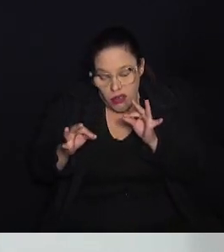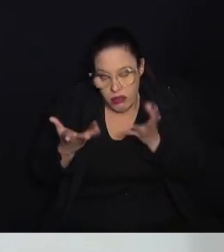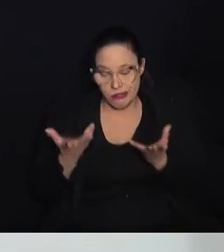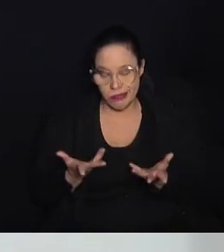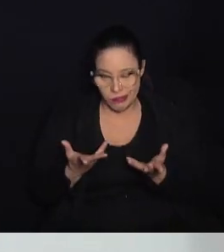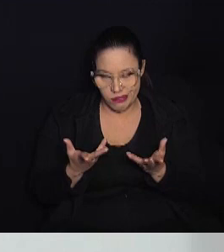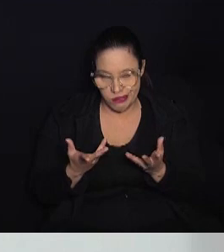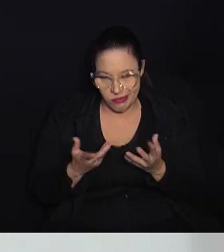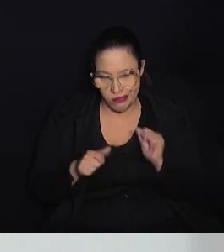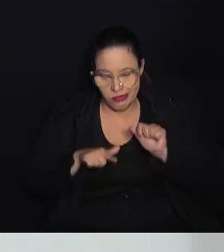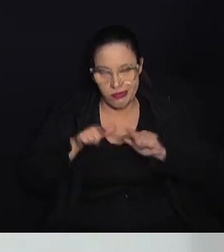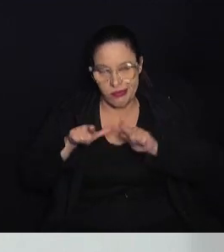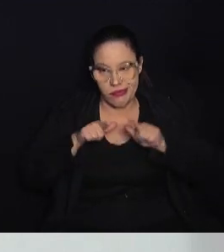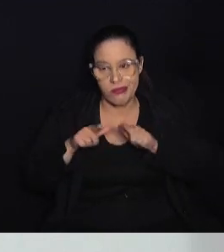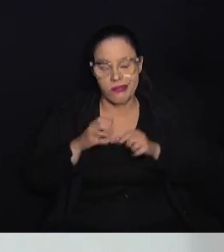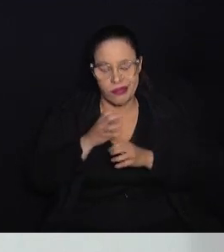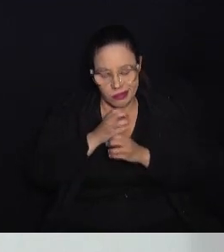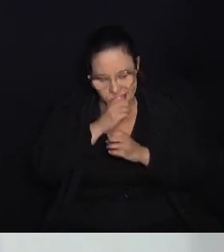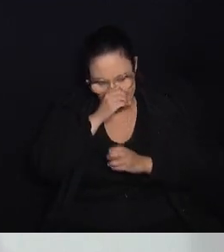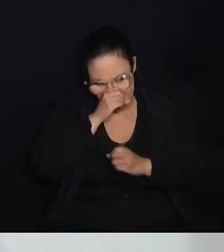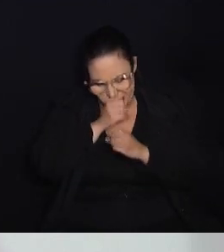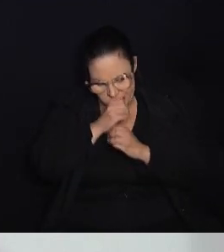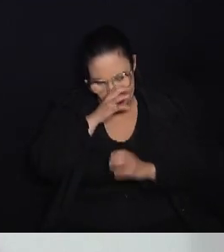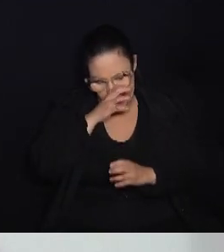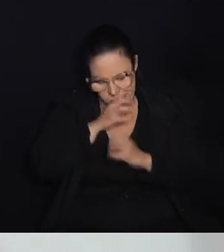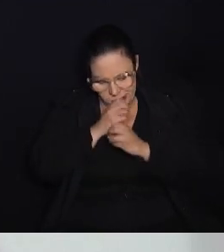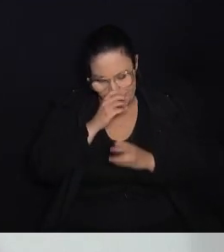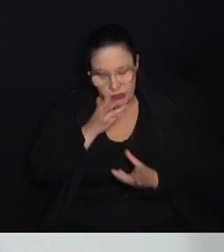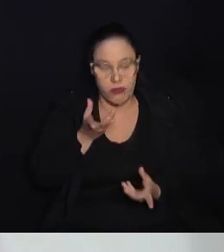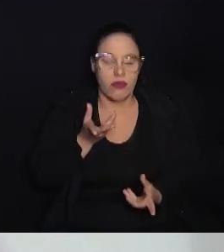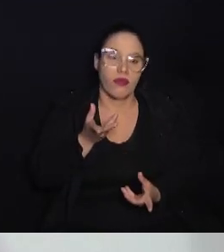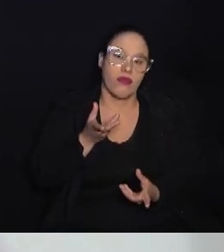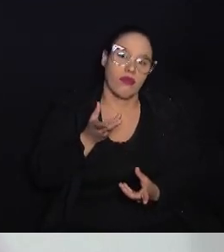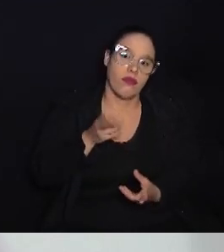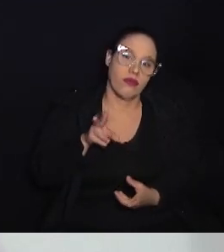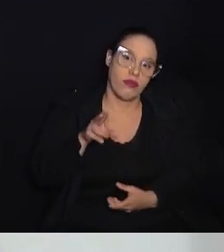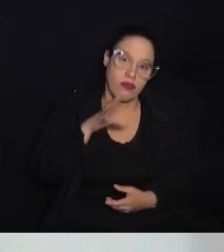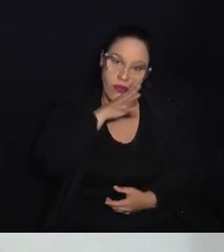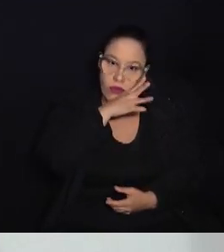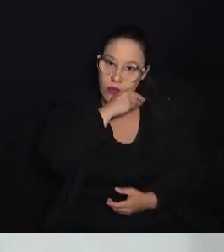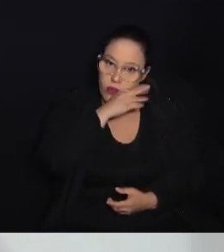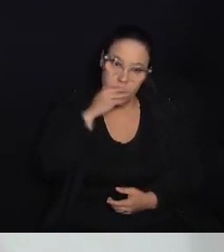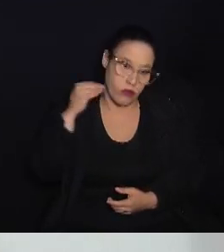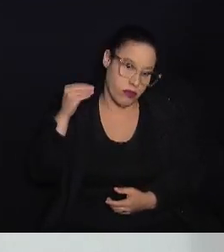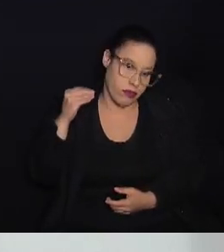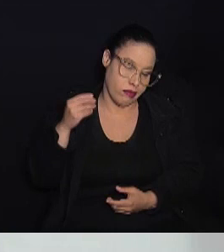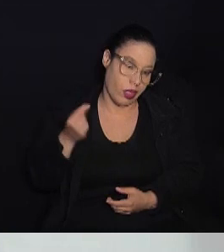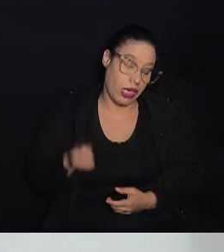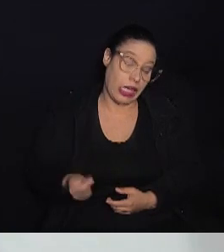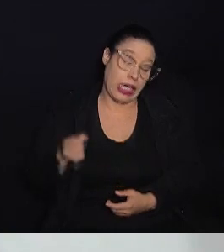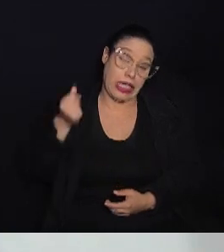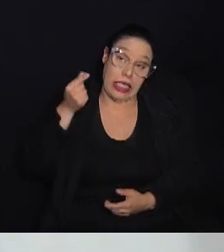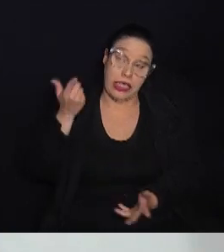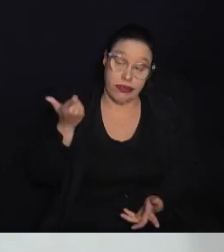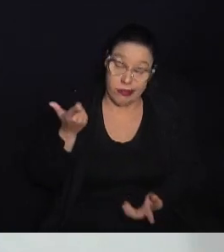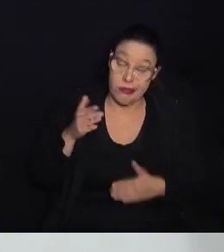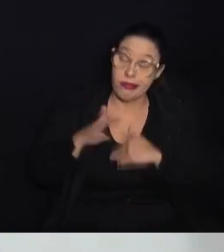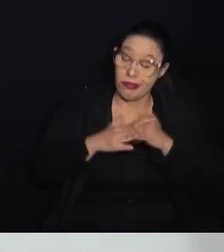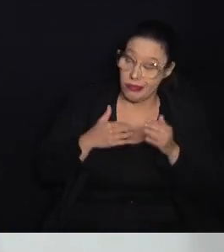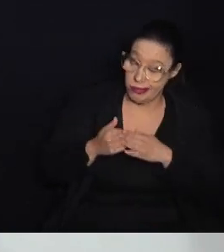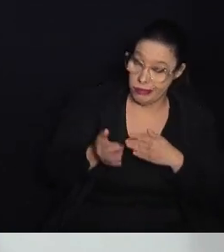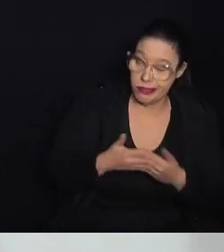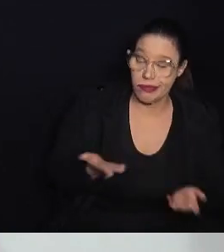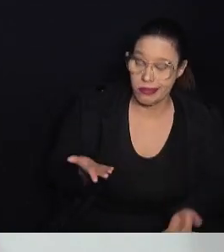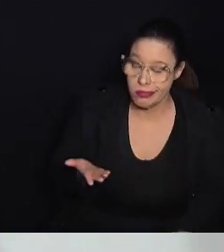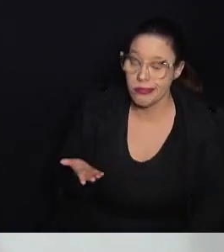que vai demandar mais trabalho no laboratório, mais funcionários e pode, inclusive, resultar em maior custo, né, dos